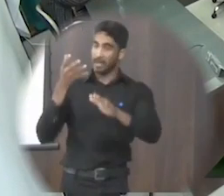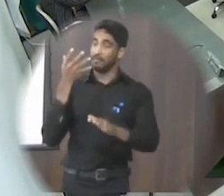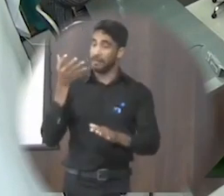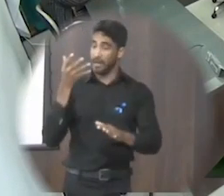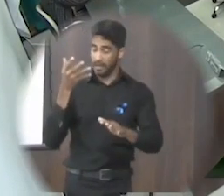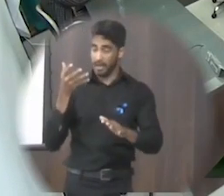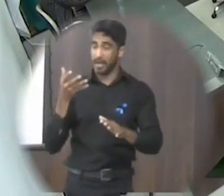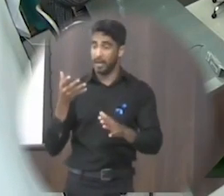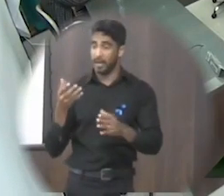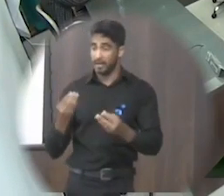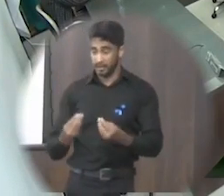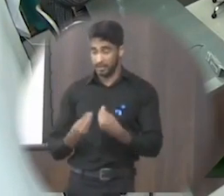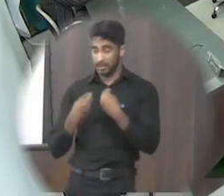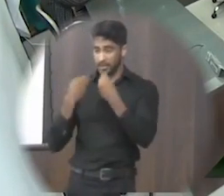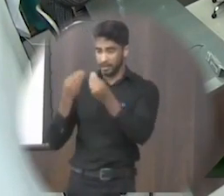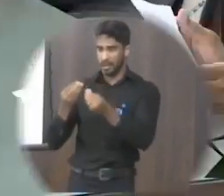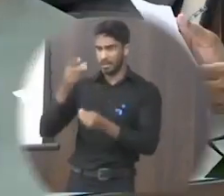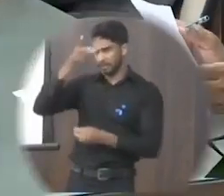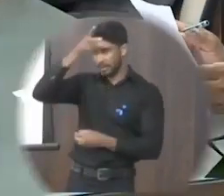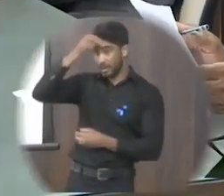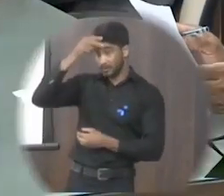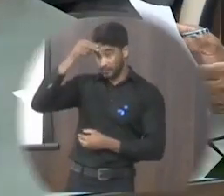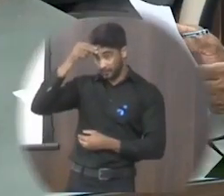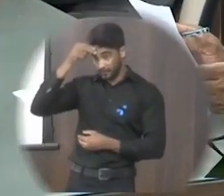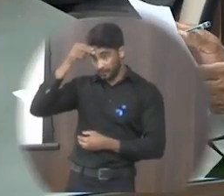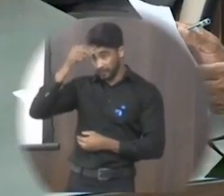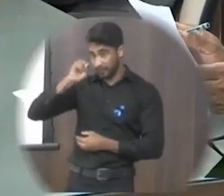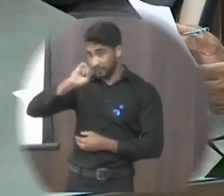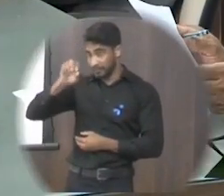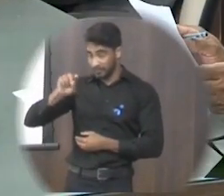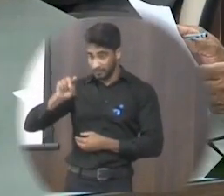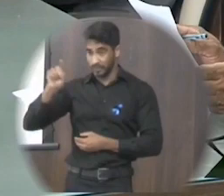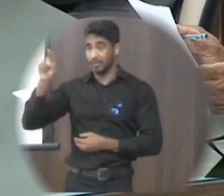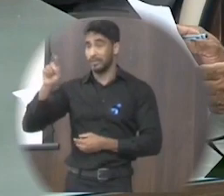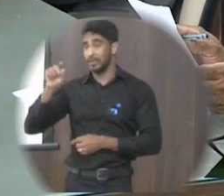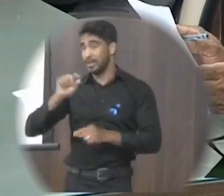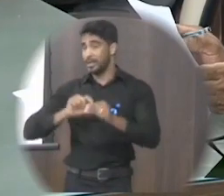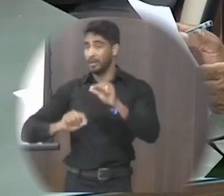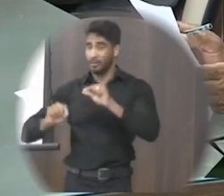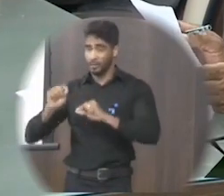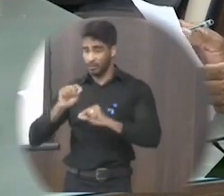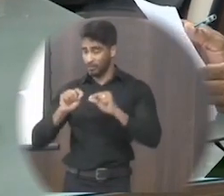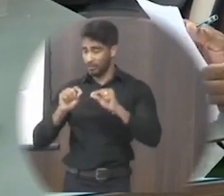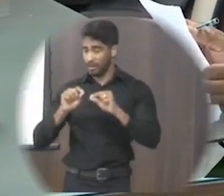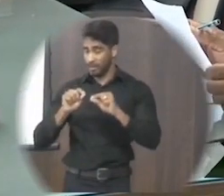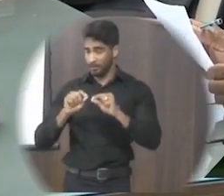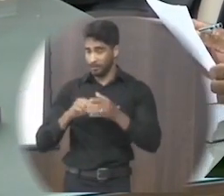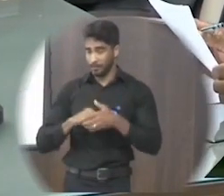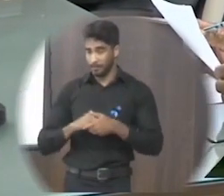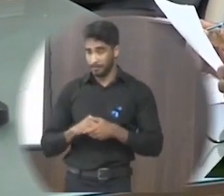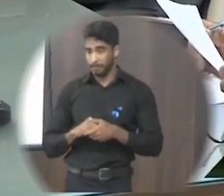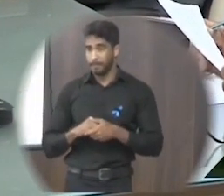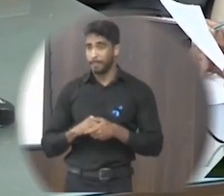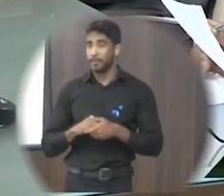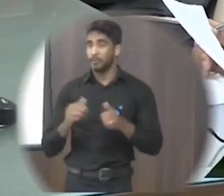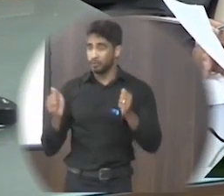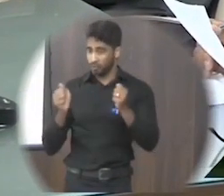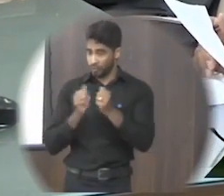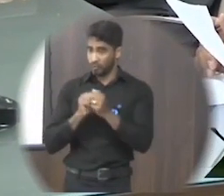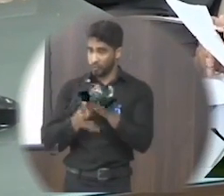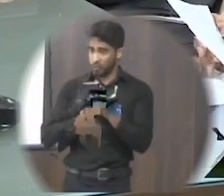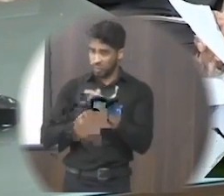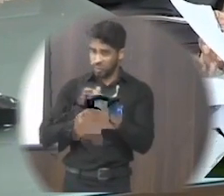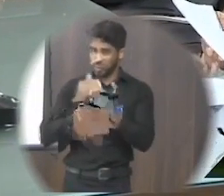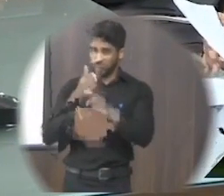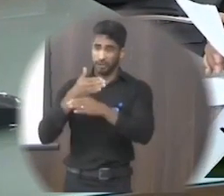que seja encaminhado ao senhor prefeito municipal José Aparecido Mendes Santos a seguinte indicação necessidade para que junto à Secretaria de